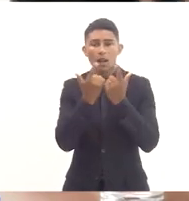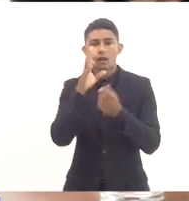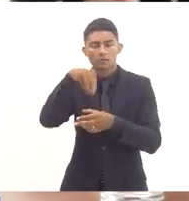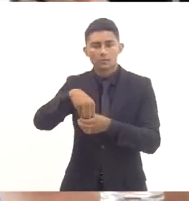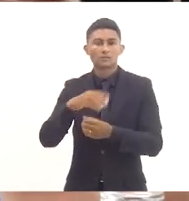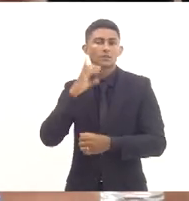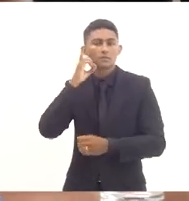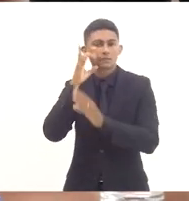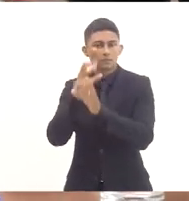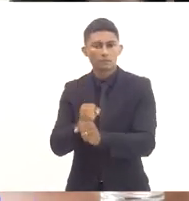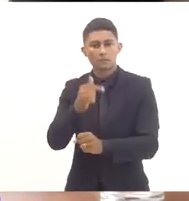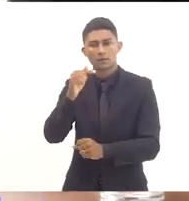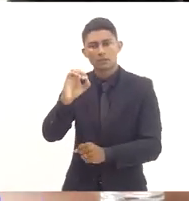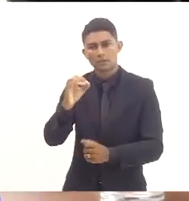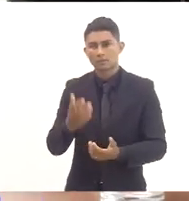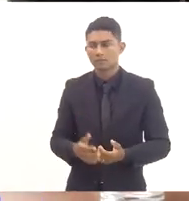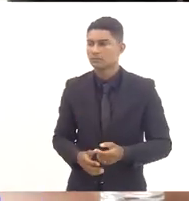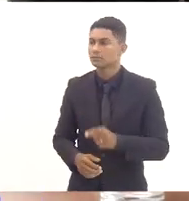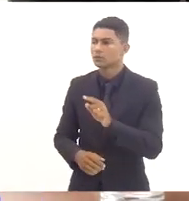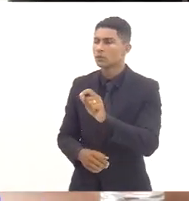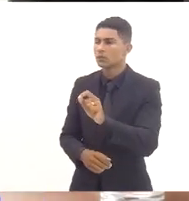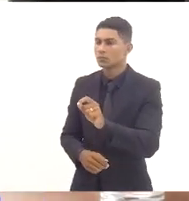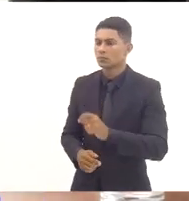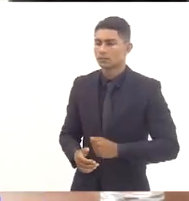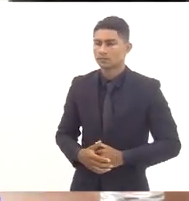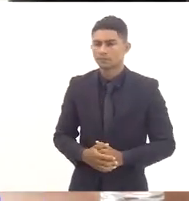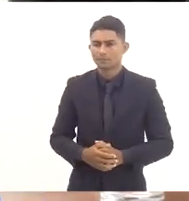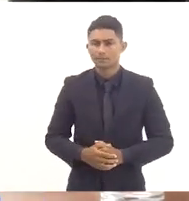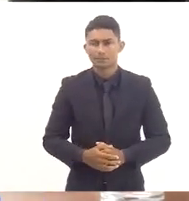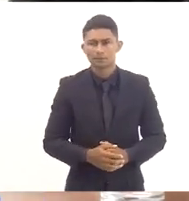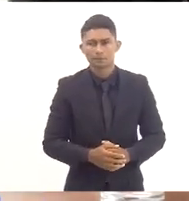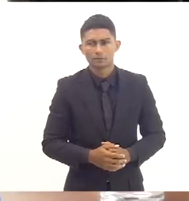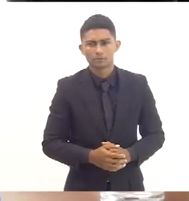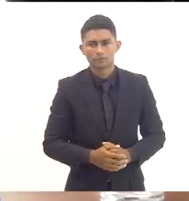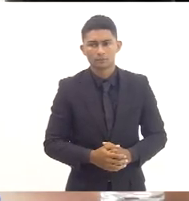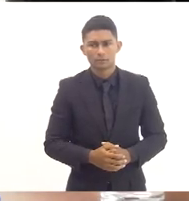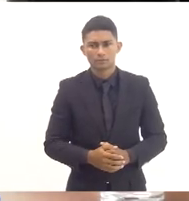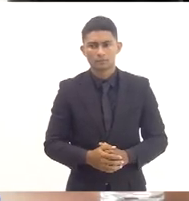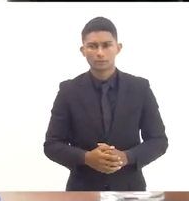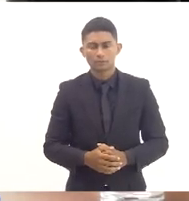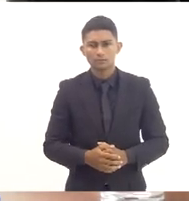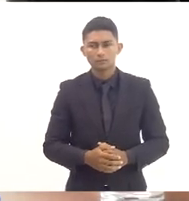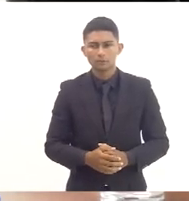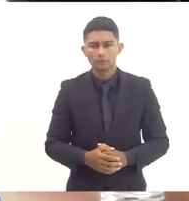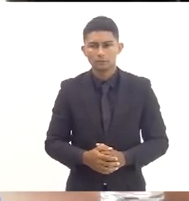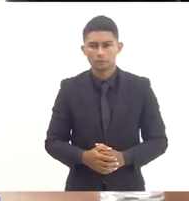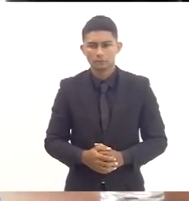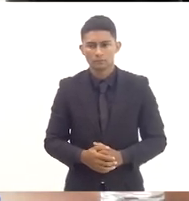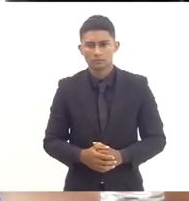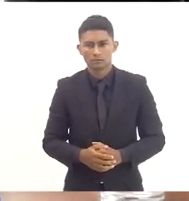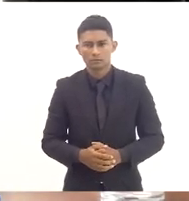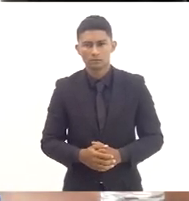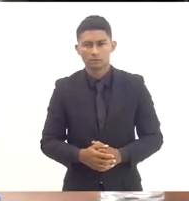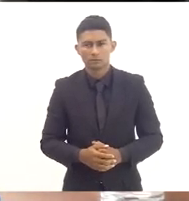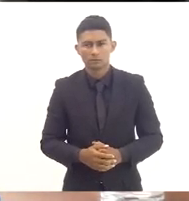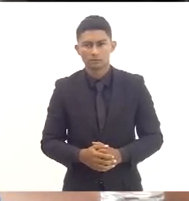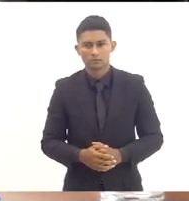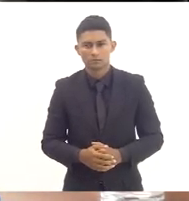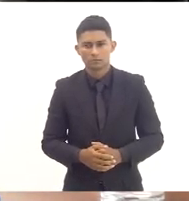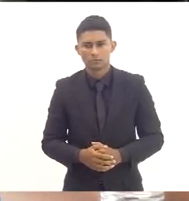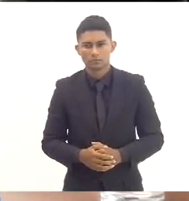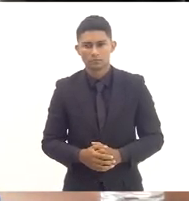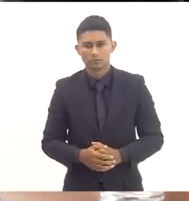casa pois não senhora e ela vai passar